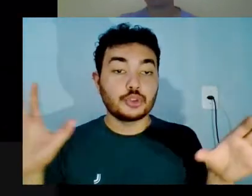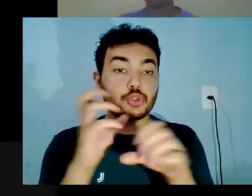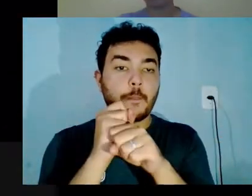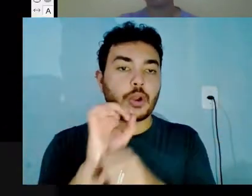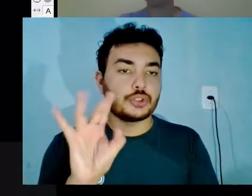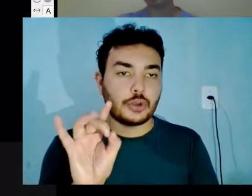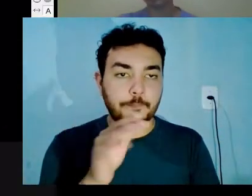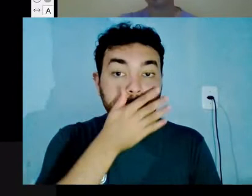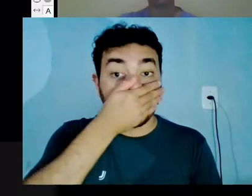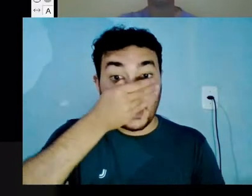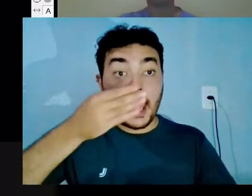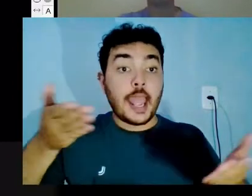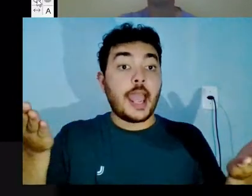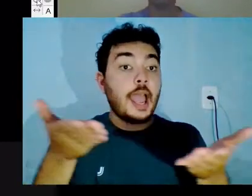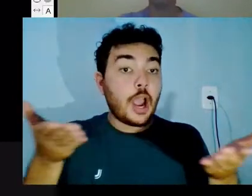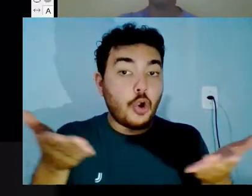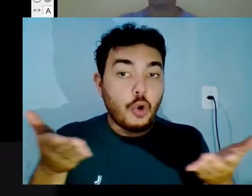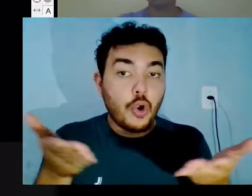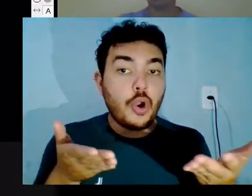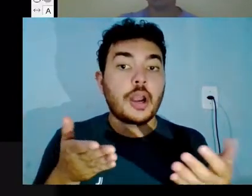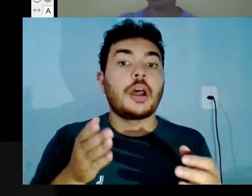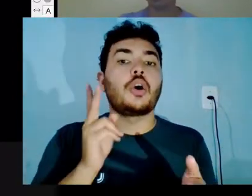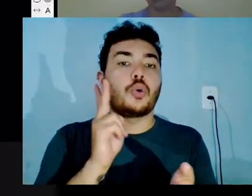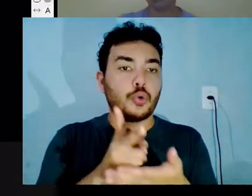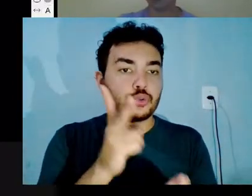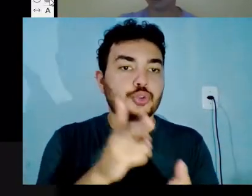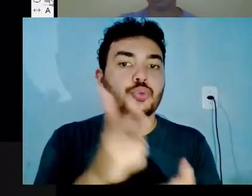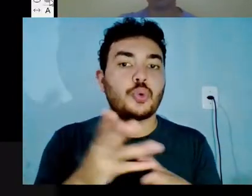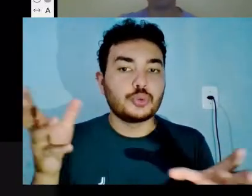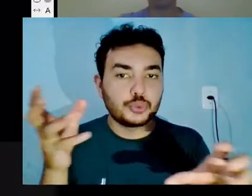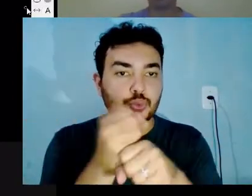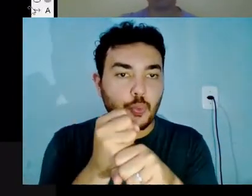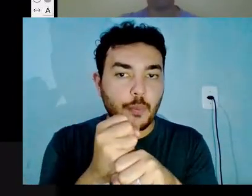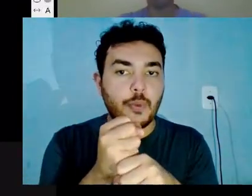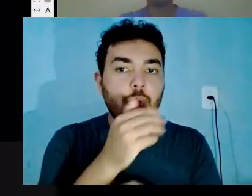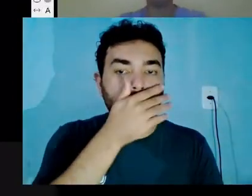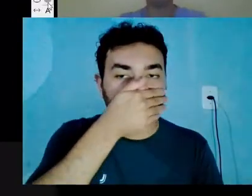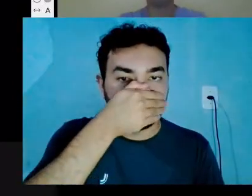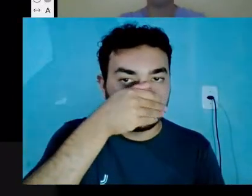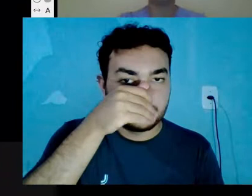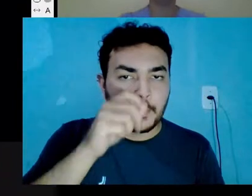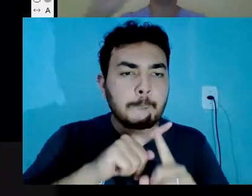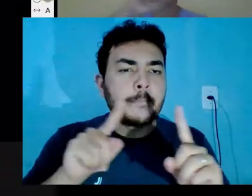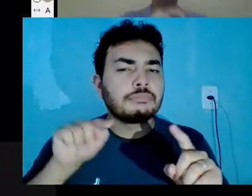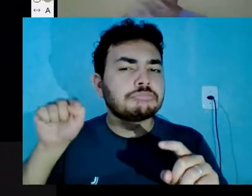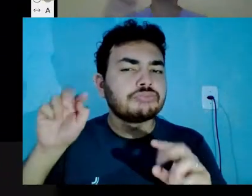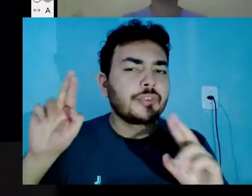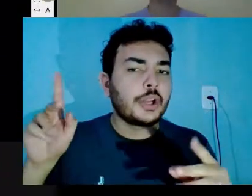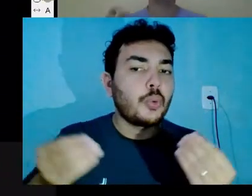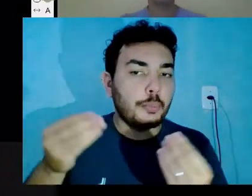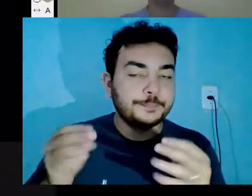eles continuaram somando duas frações da equação, com funções de onda. Mas o que eles fizeram? Como eles